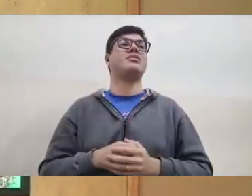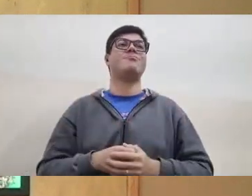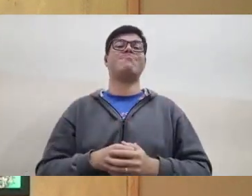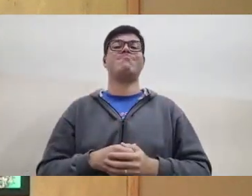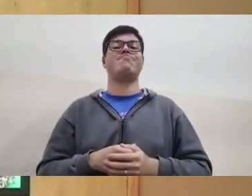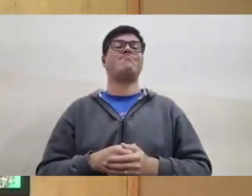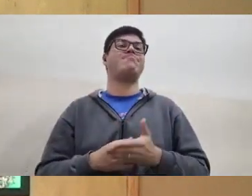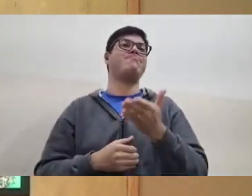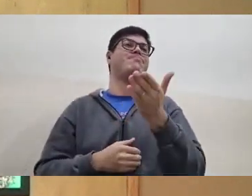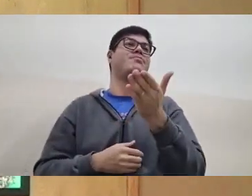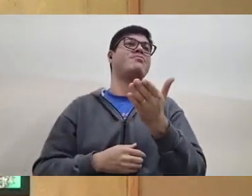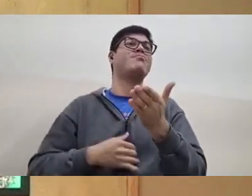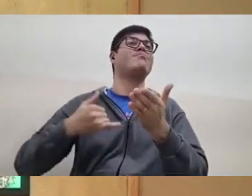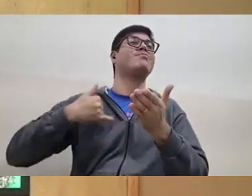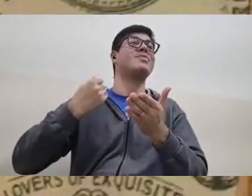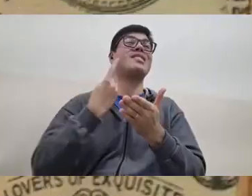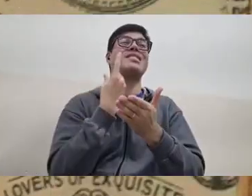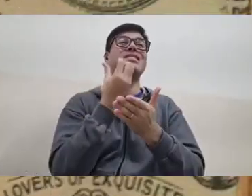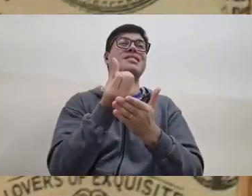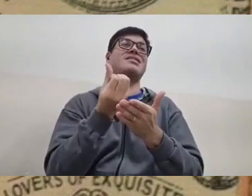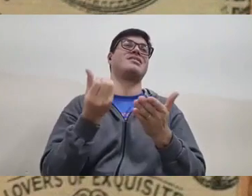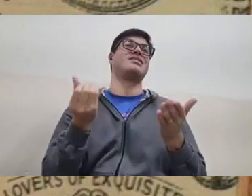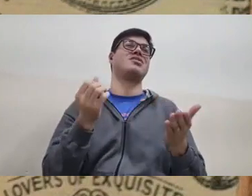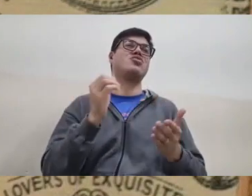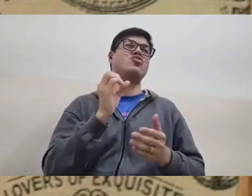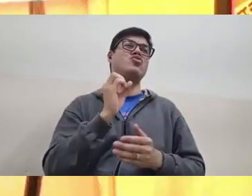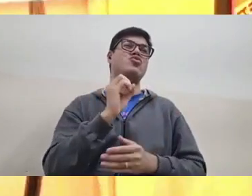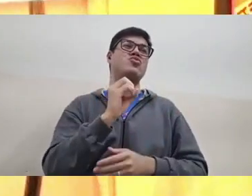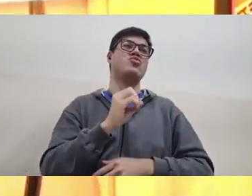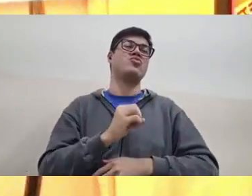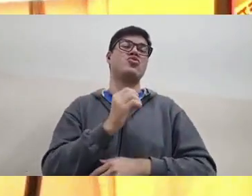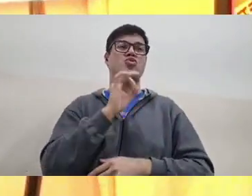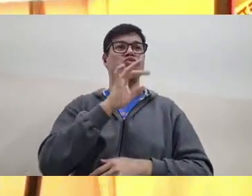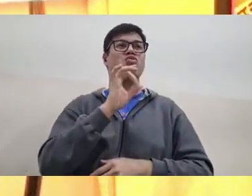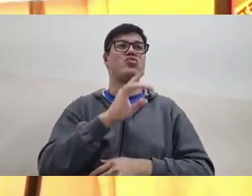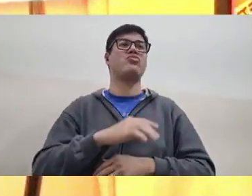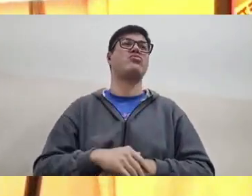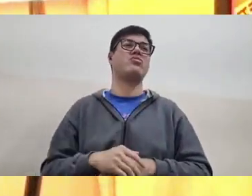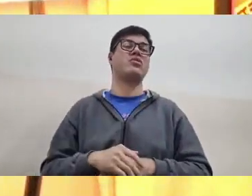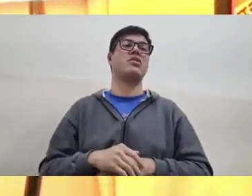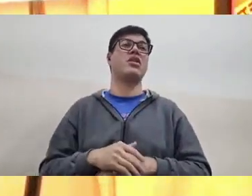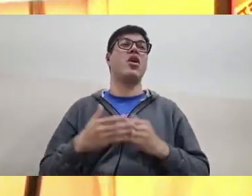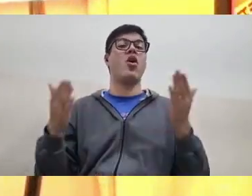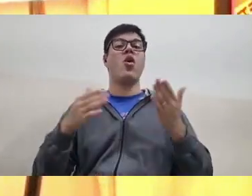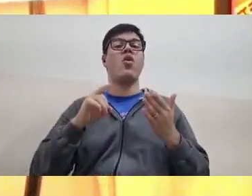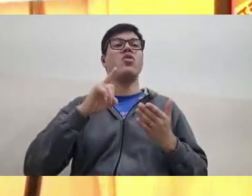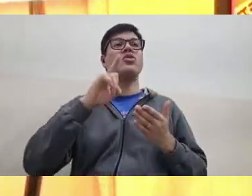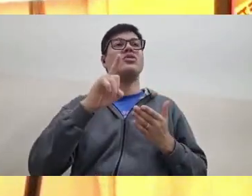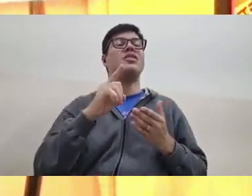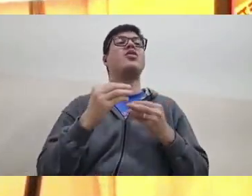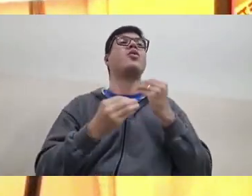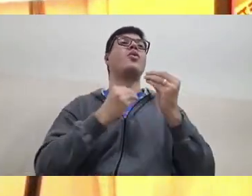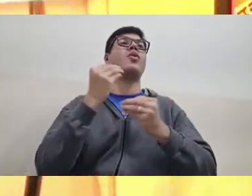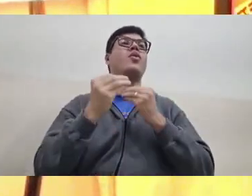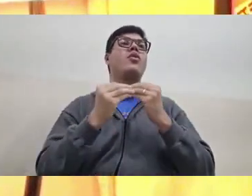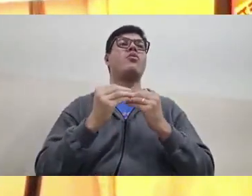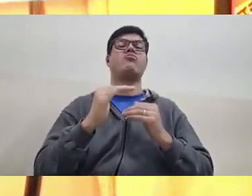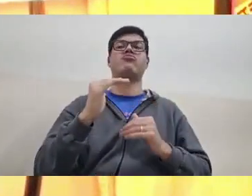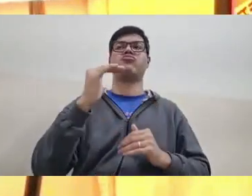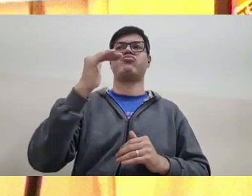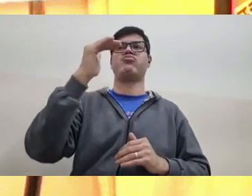ele tinha 16 anos e hoje homem já é bem sucedido graças a Deus porque